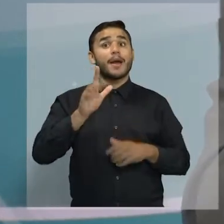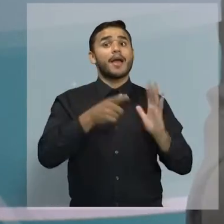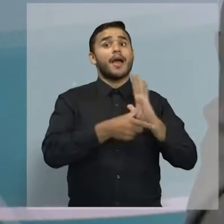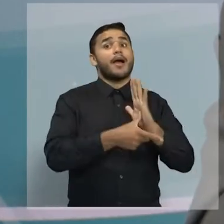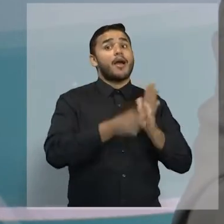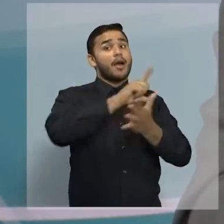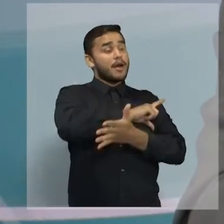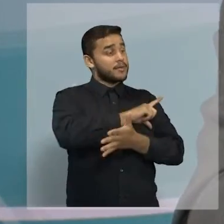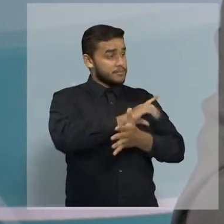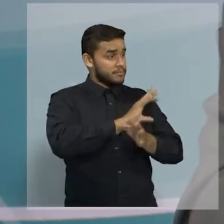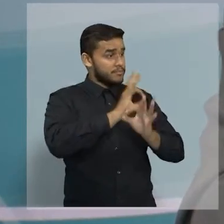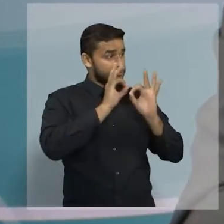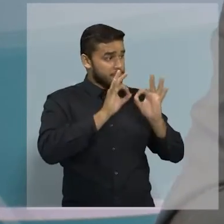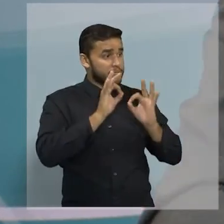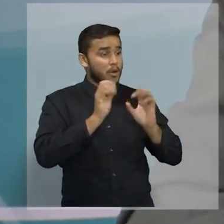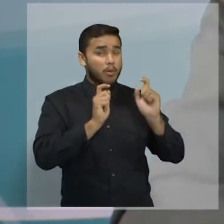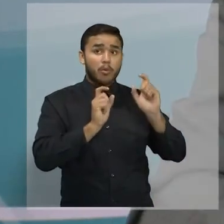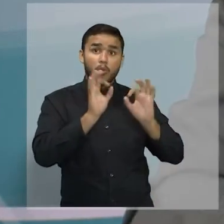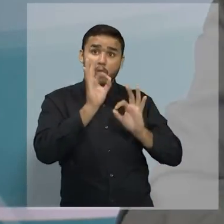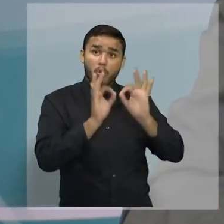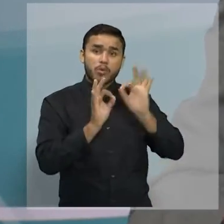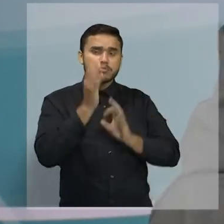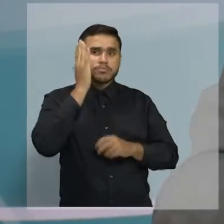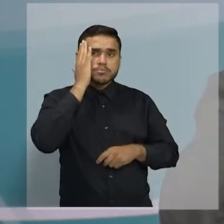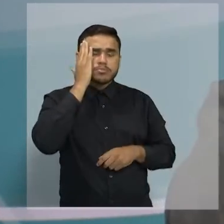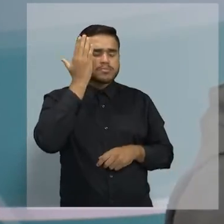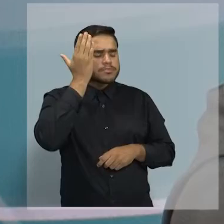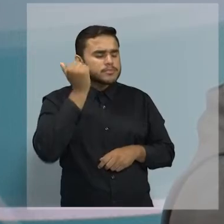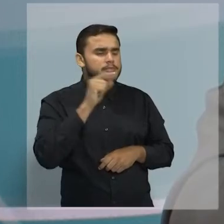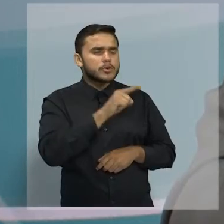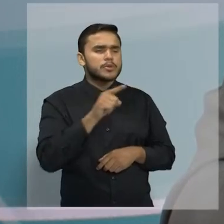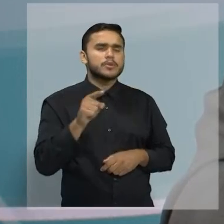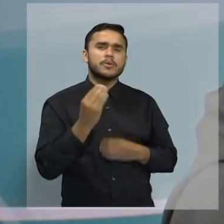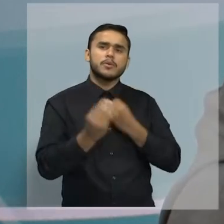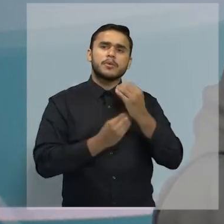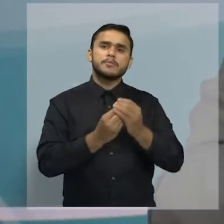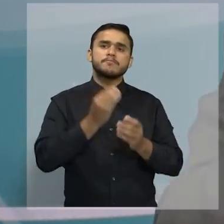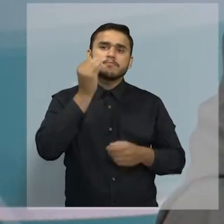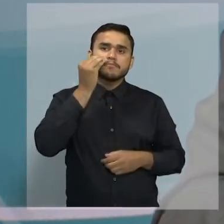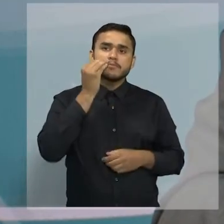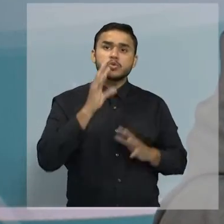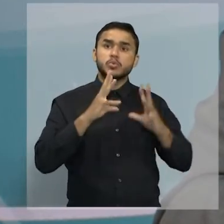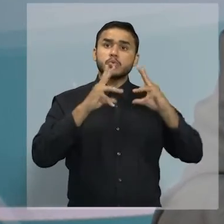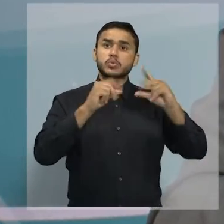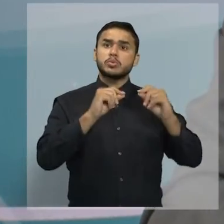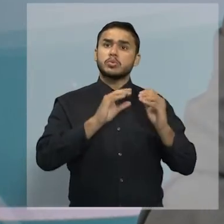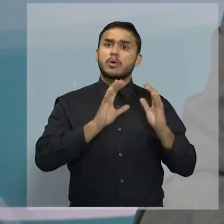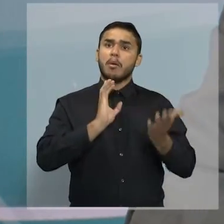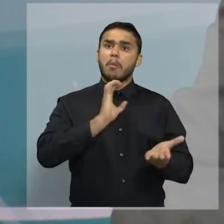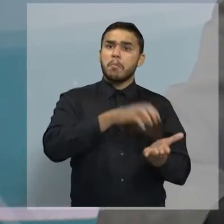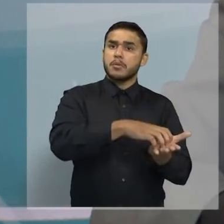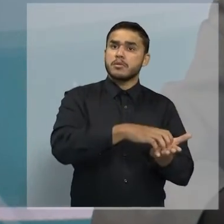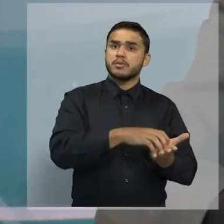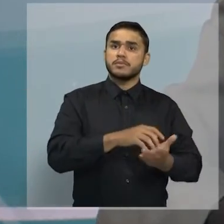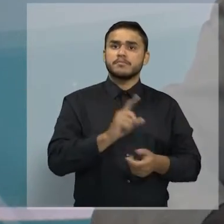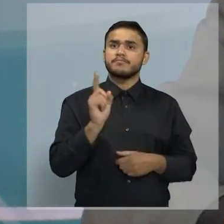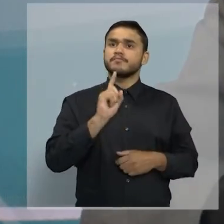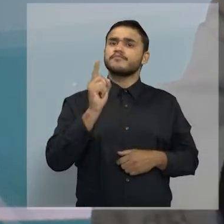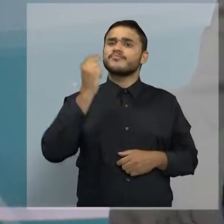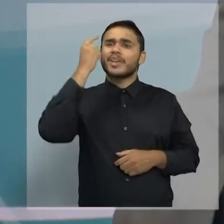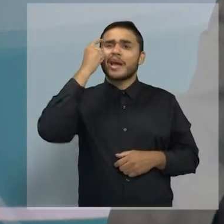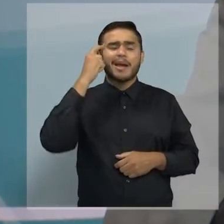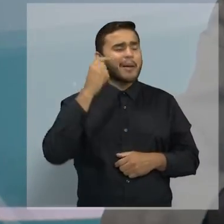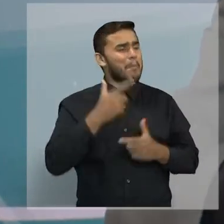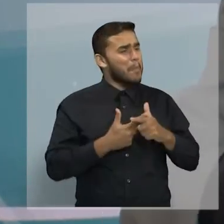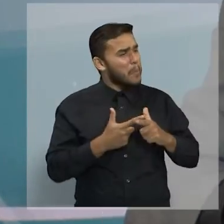certo resguardo, né, que a gente, ao contrário de tentar a formalização, a gente busca, as